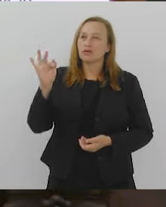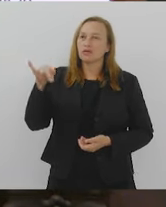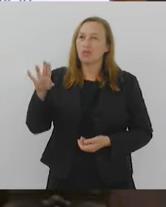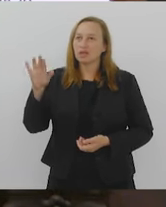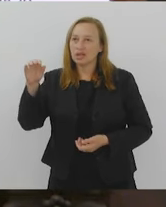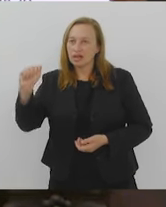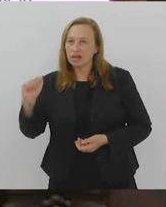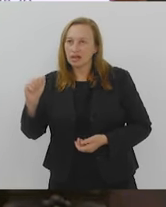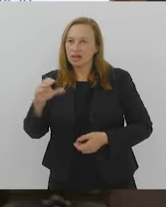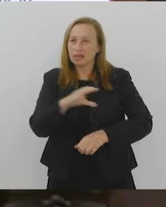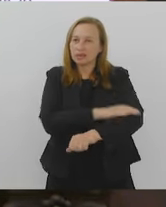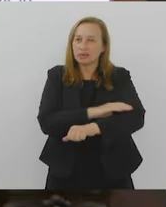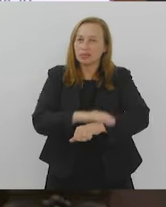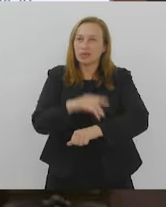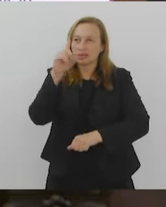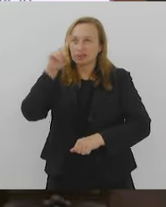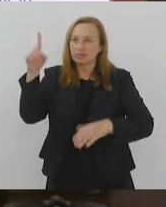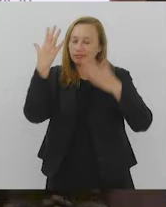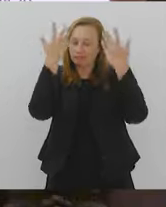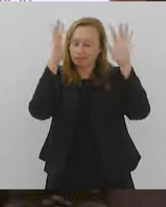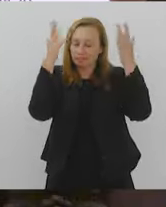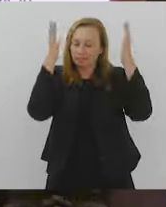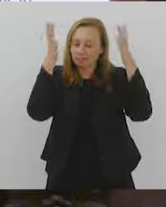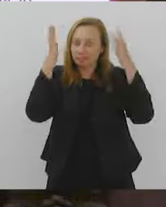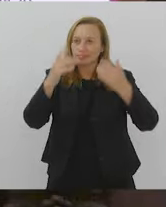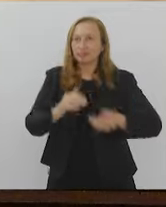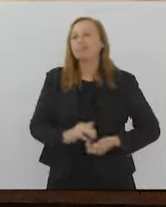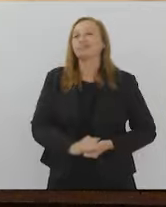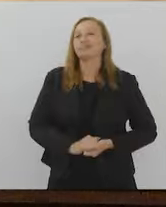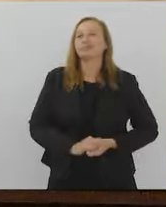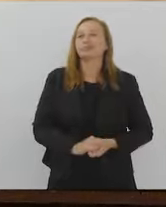da Assembleia de Deus.